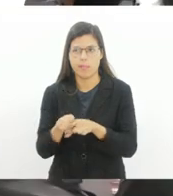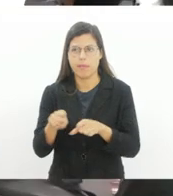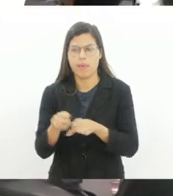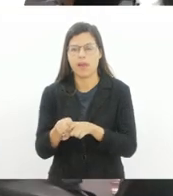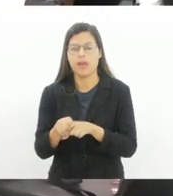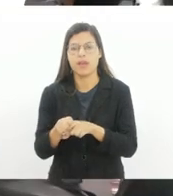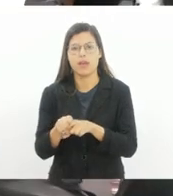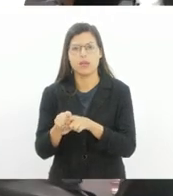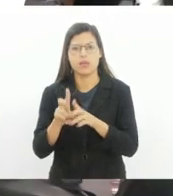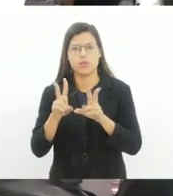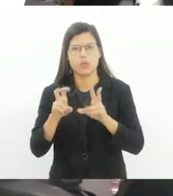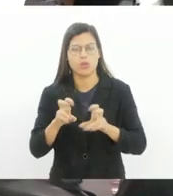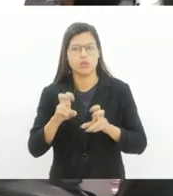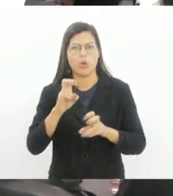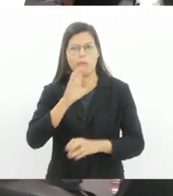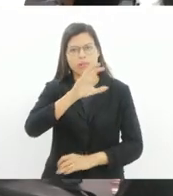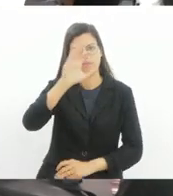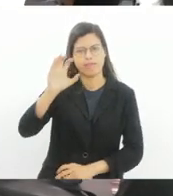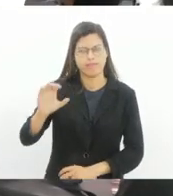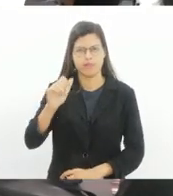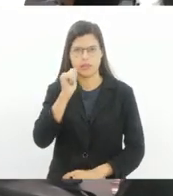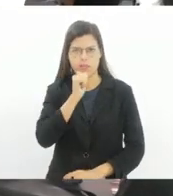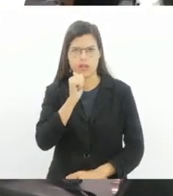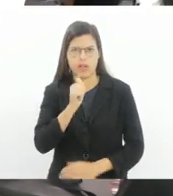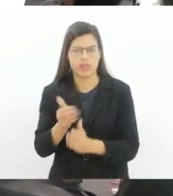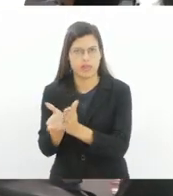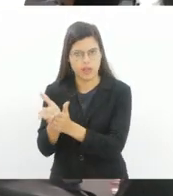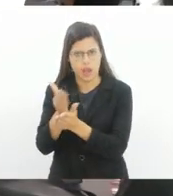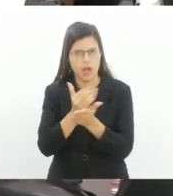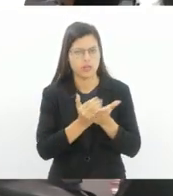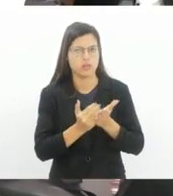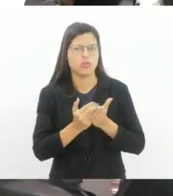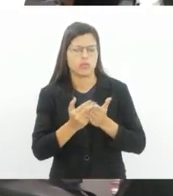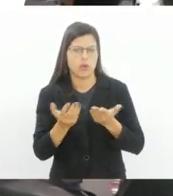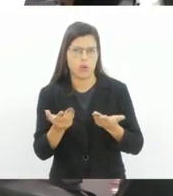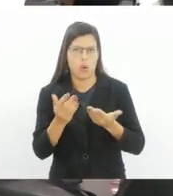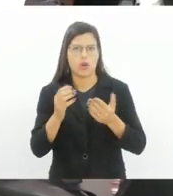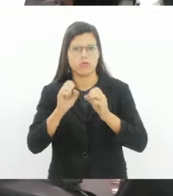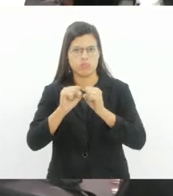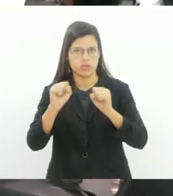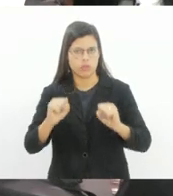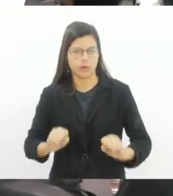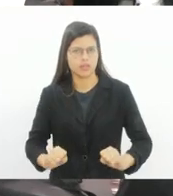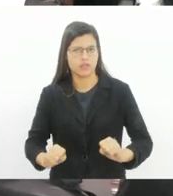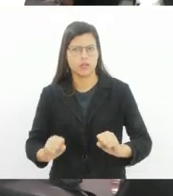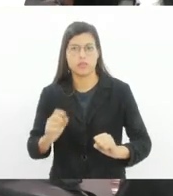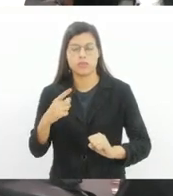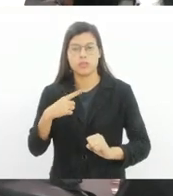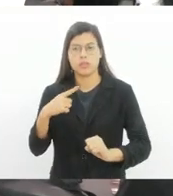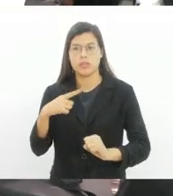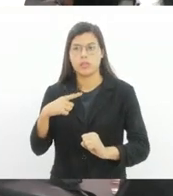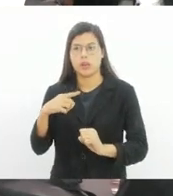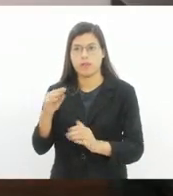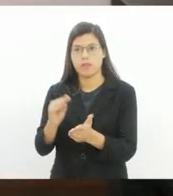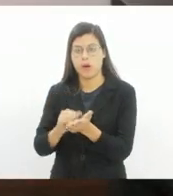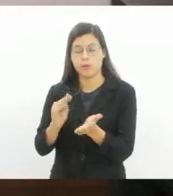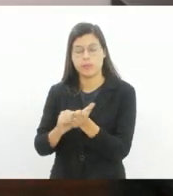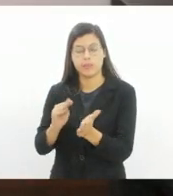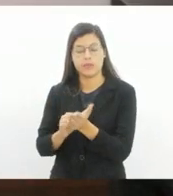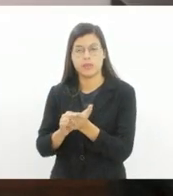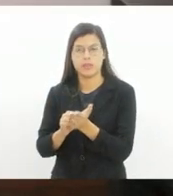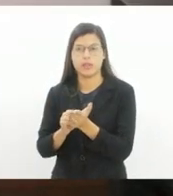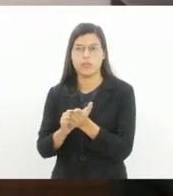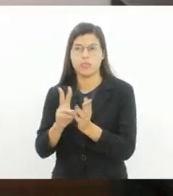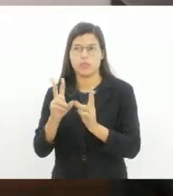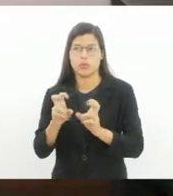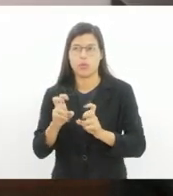com, né, enfim, com muitos dados que vêm sendo sistematizados ao longo dos anos, a gente tem ainda a ausência de dados específicos sobre